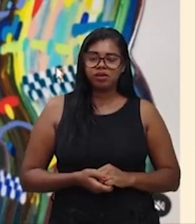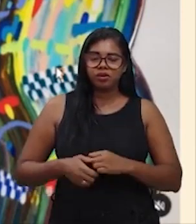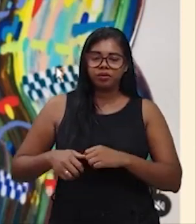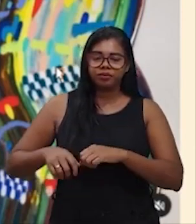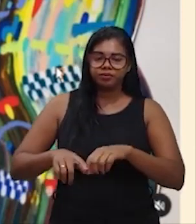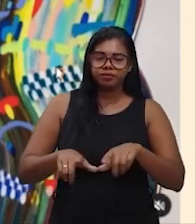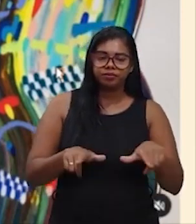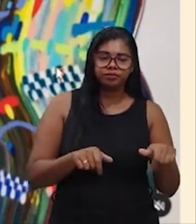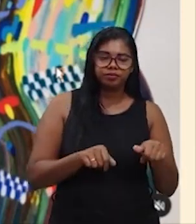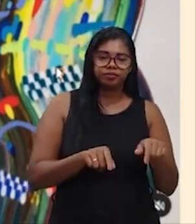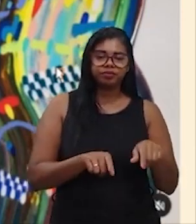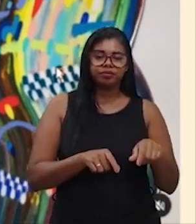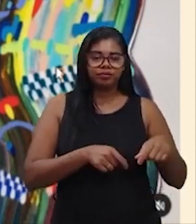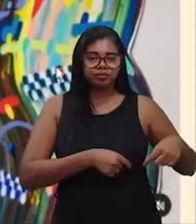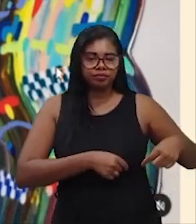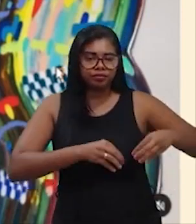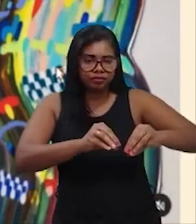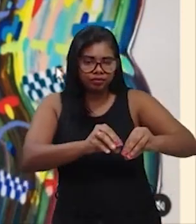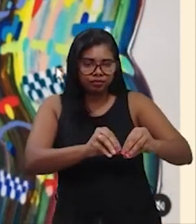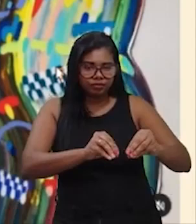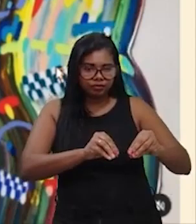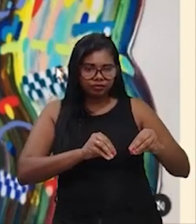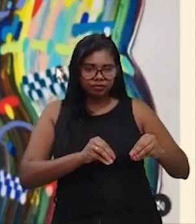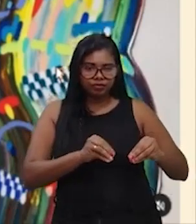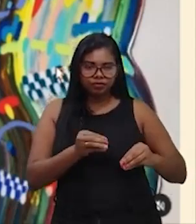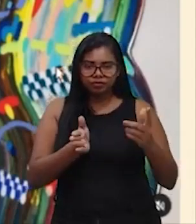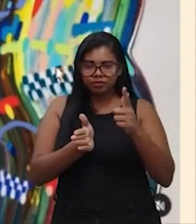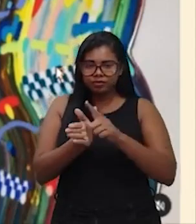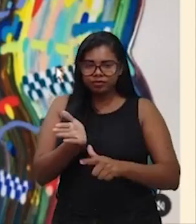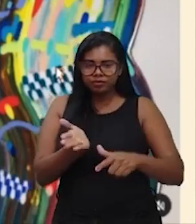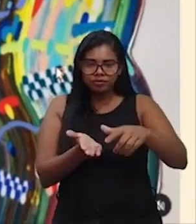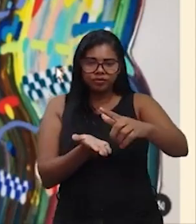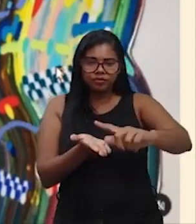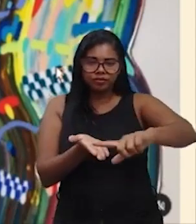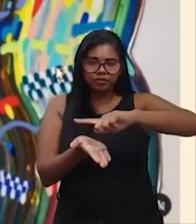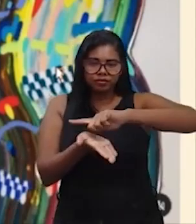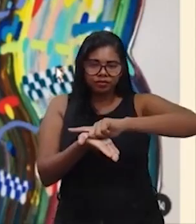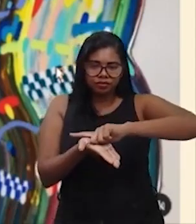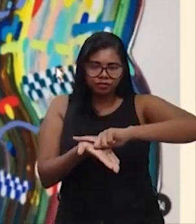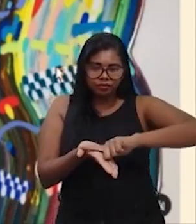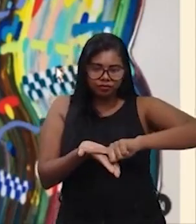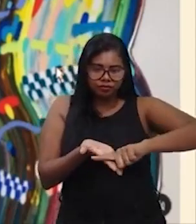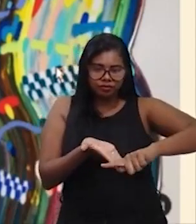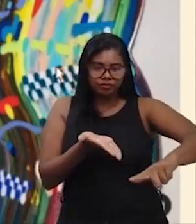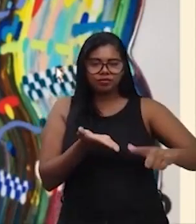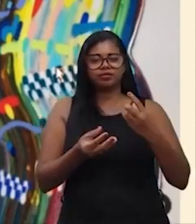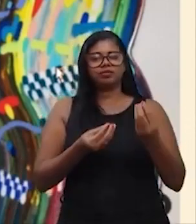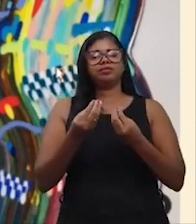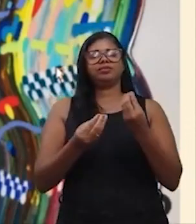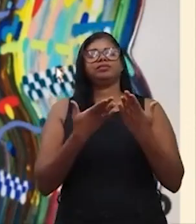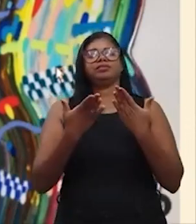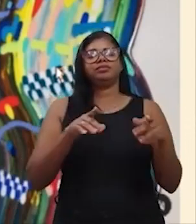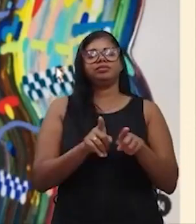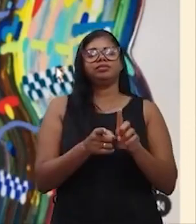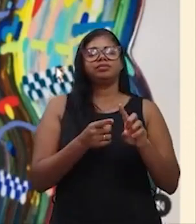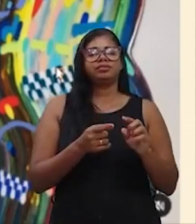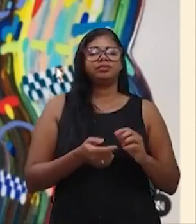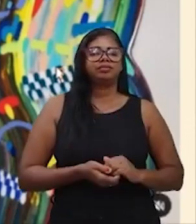rodo, né? E a gente puxar isso. Além de ser uma coisa bem prazerosa para alguns, a gente